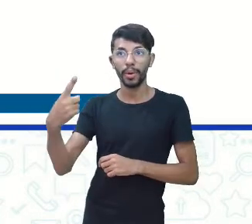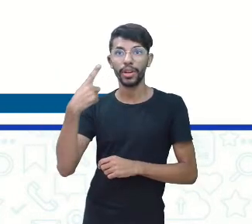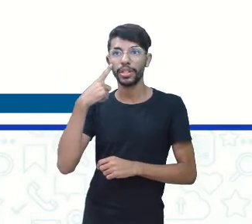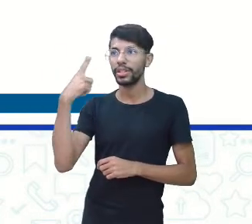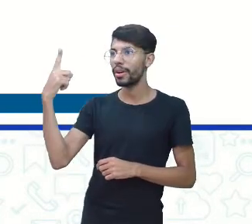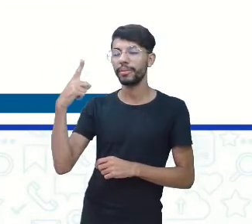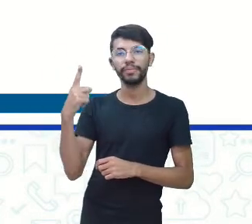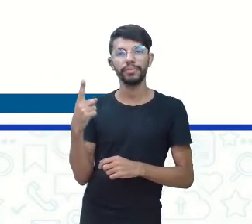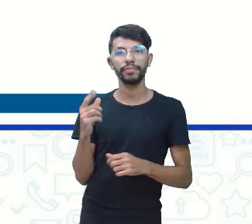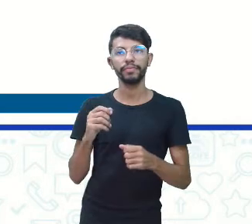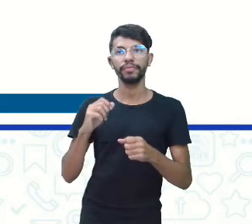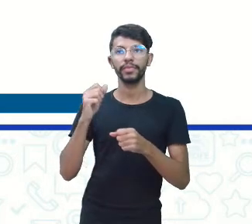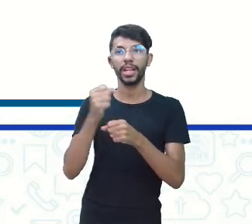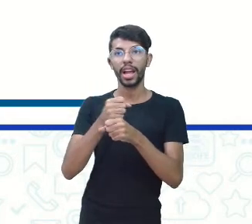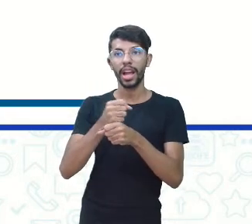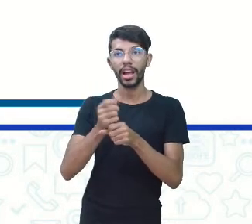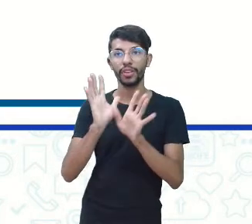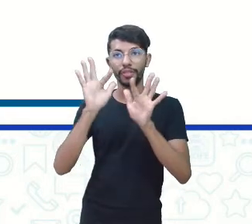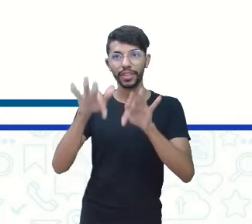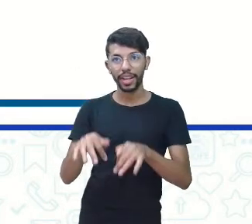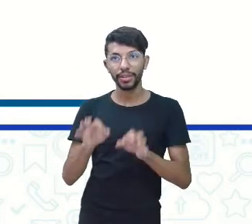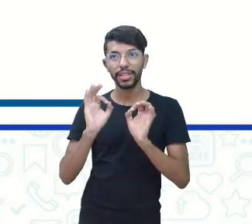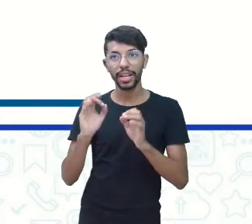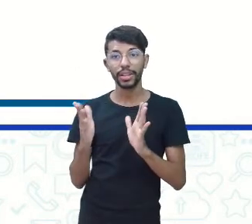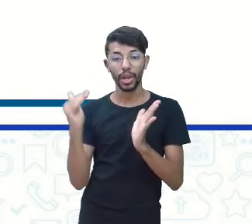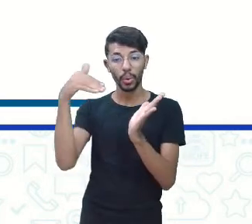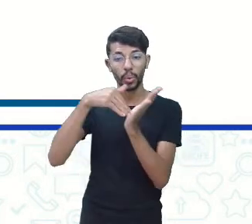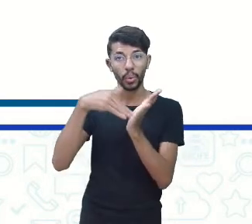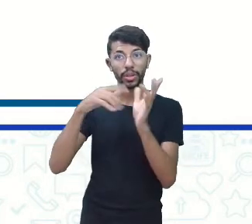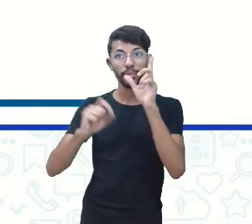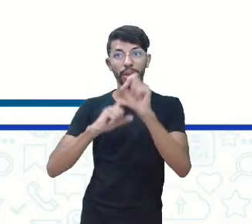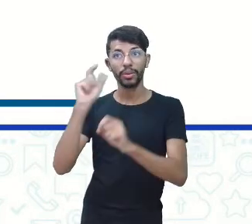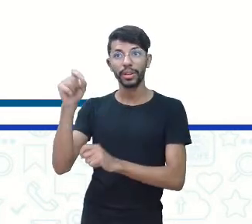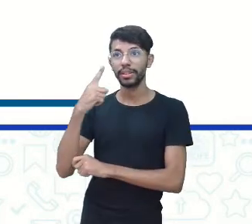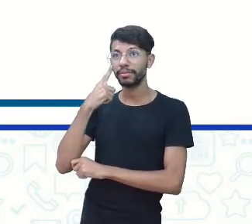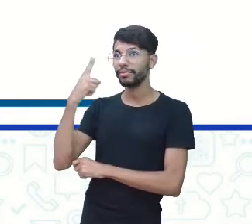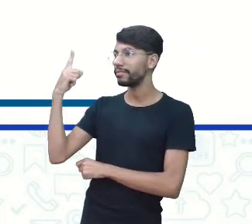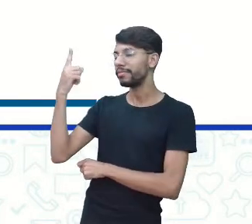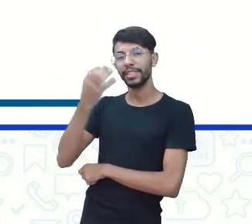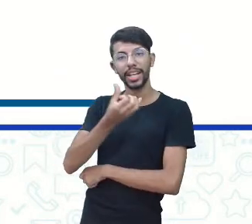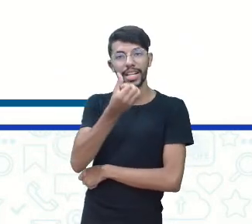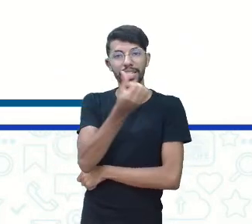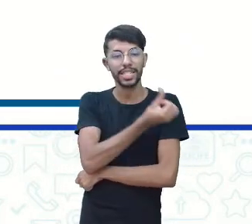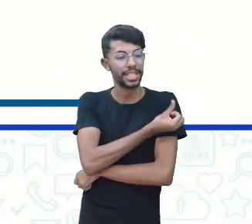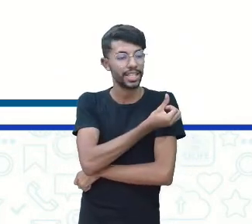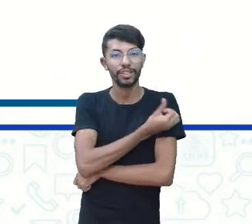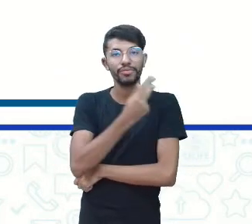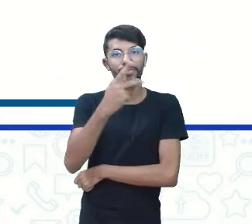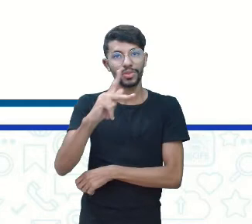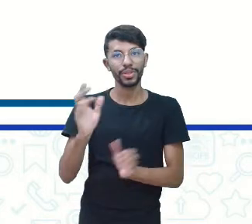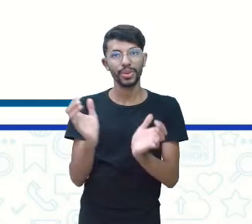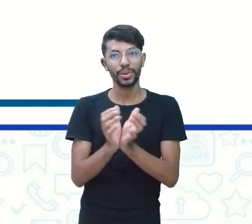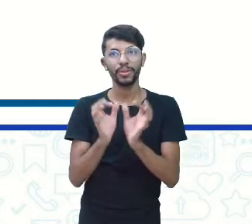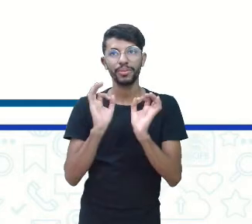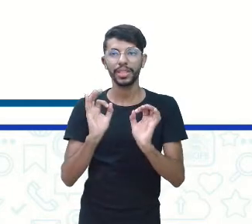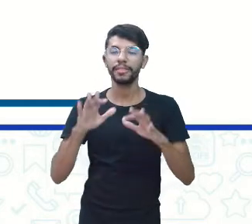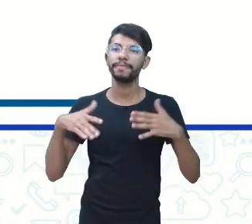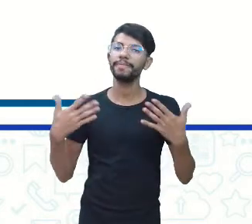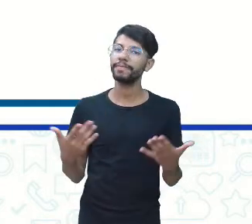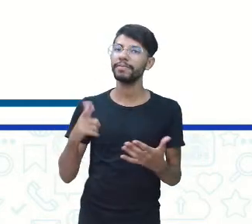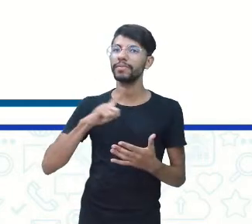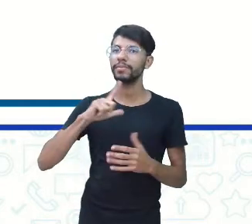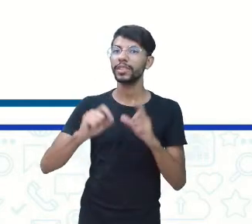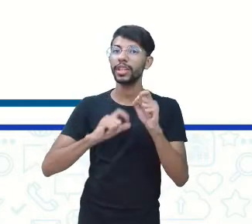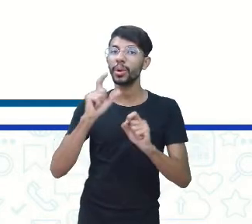Anos Finais. E por último, você vai clicar no sexto ano, que é a sua série. Lá vai ter uma